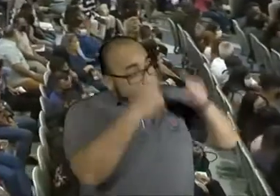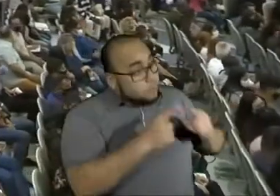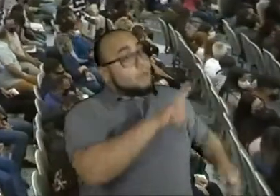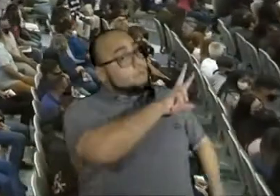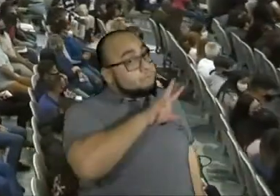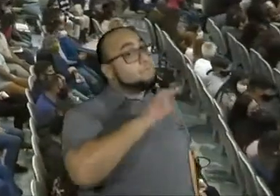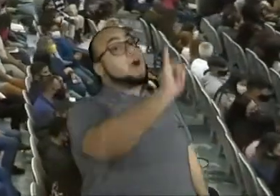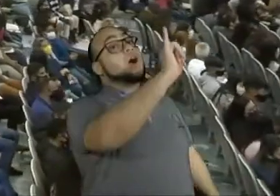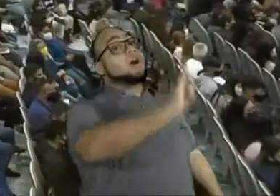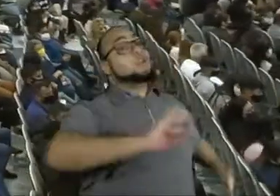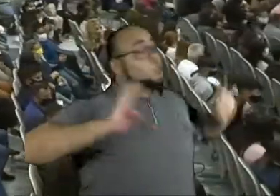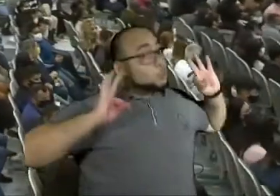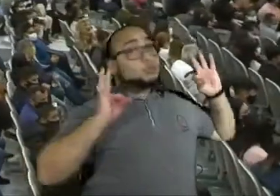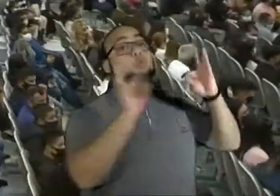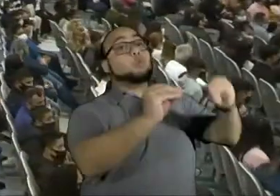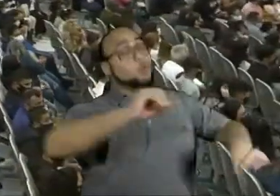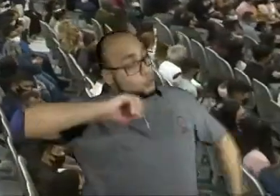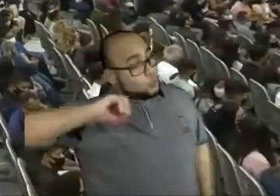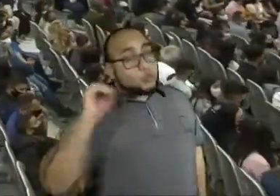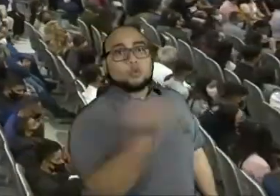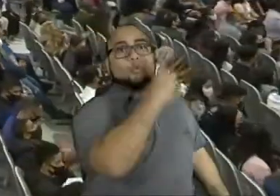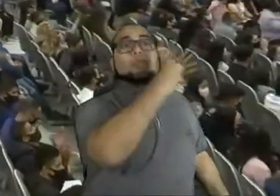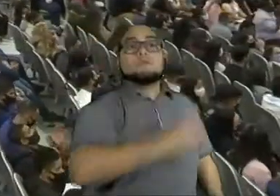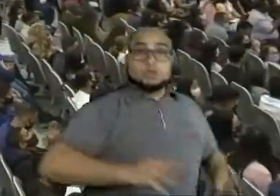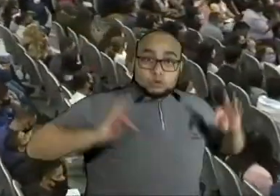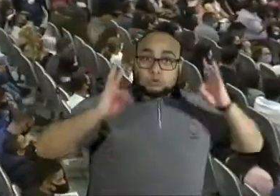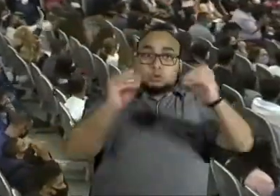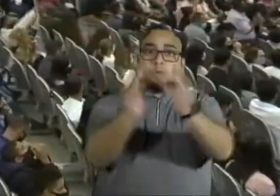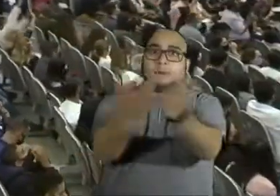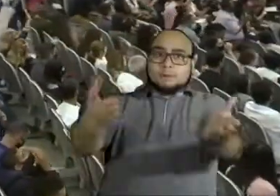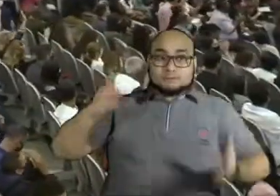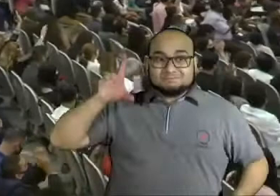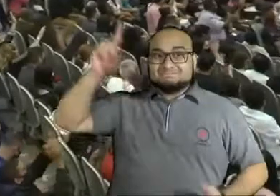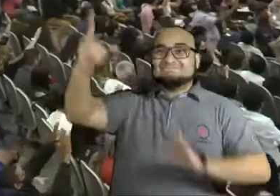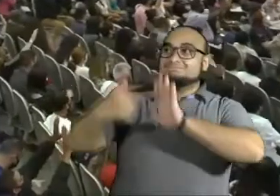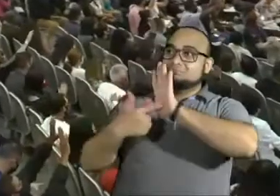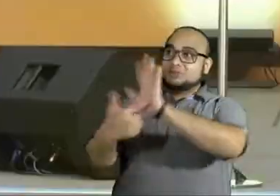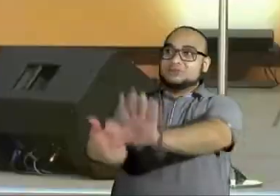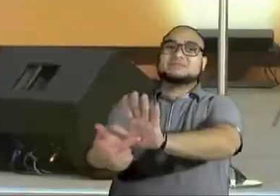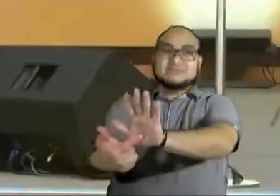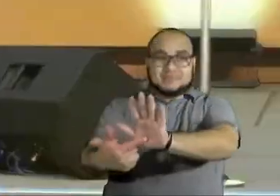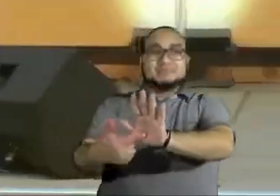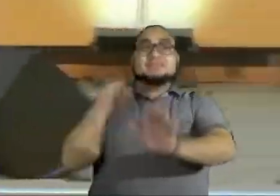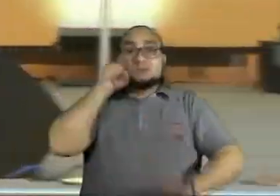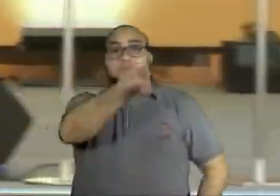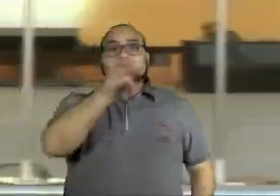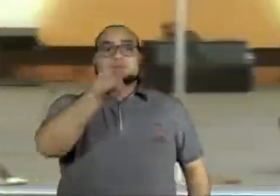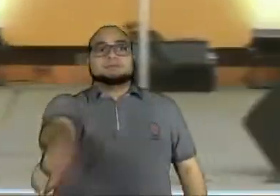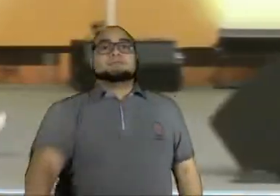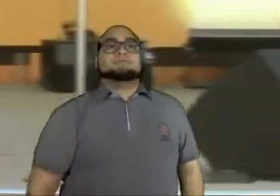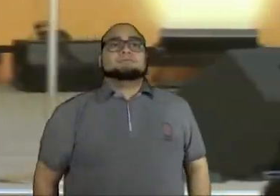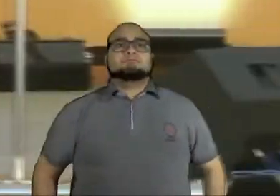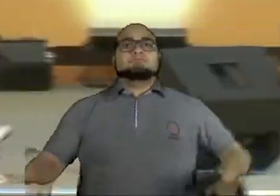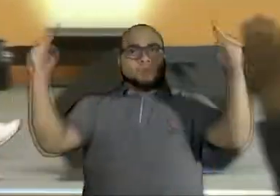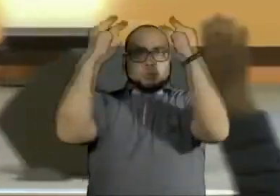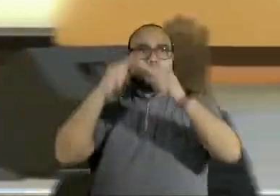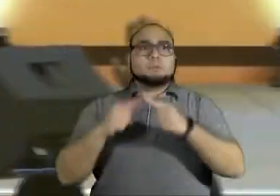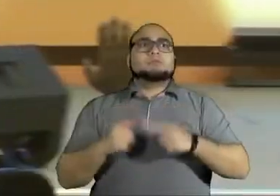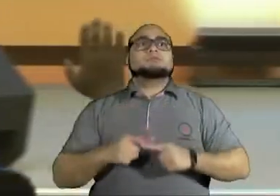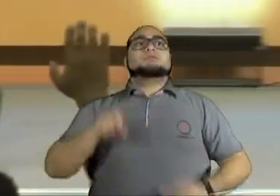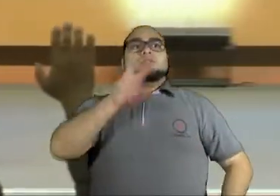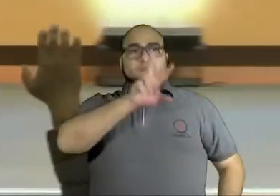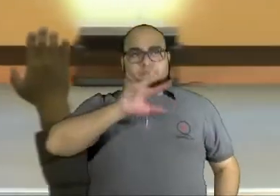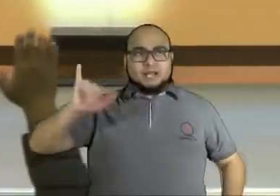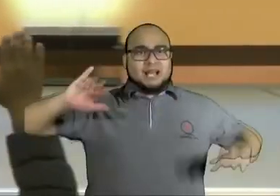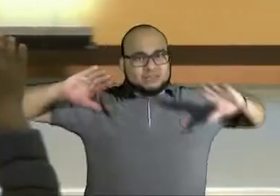tudo, tudo que a Bíblia diz ao seu respeito, já está sobre você, e Deus não precisa da